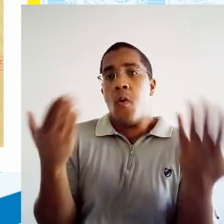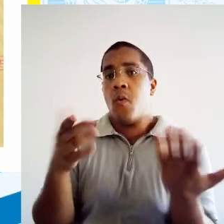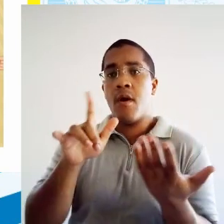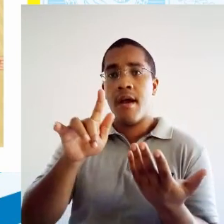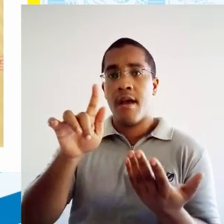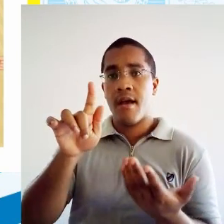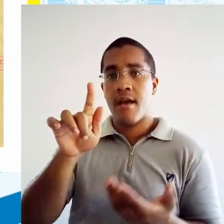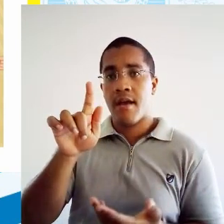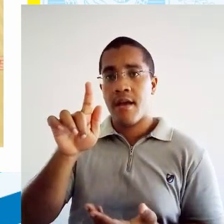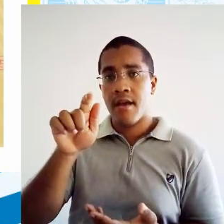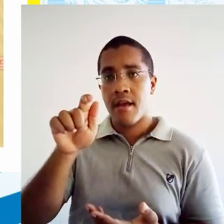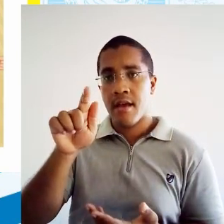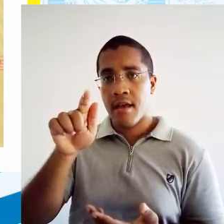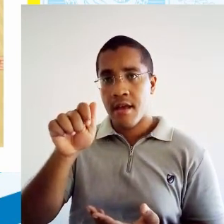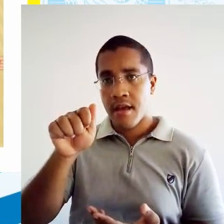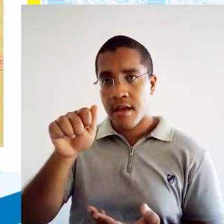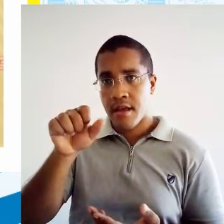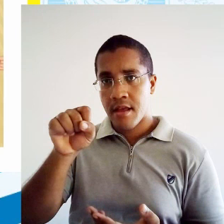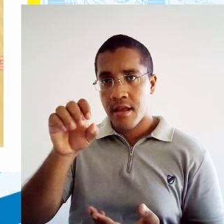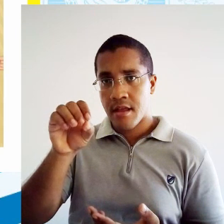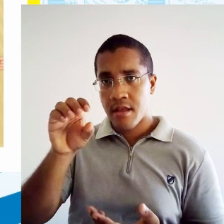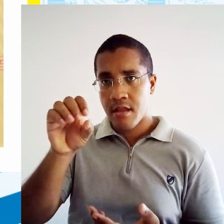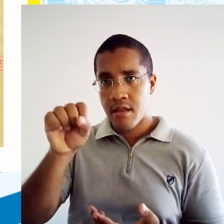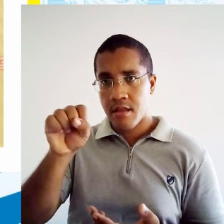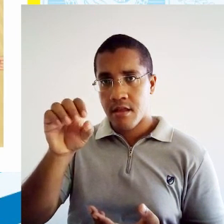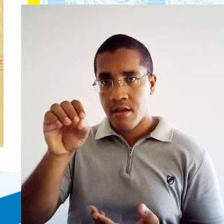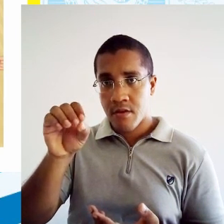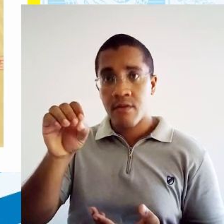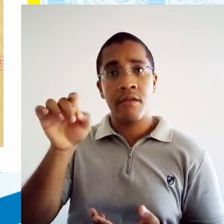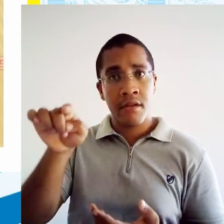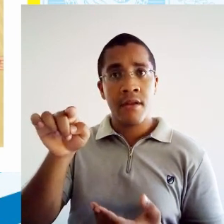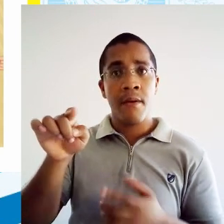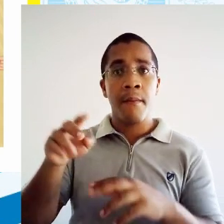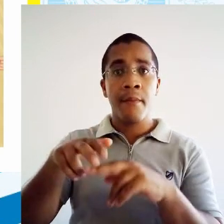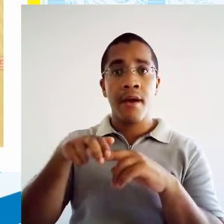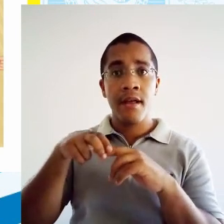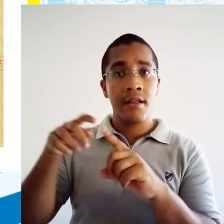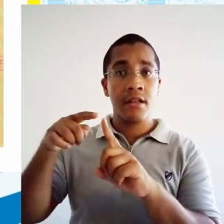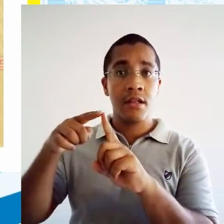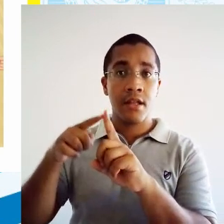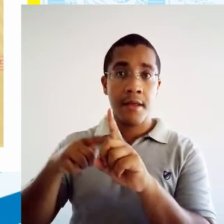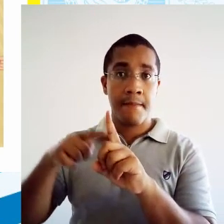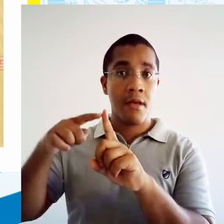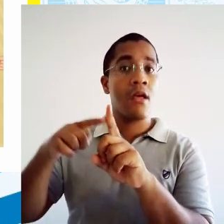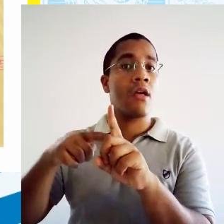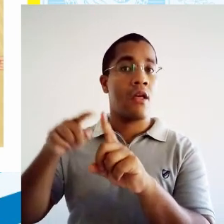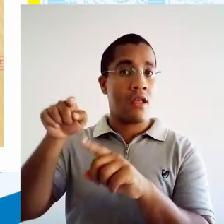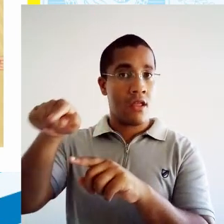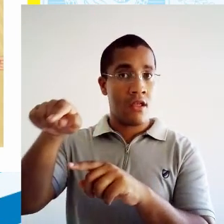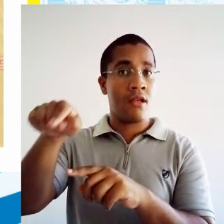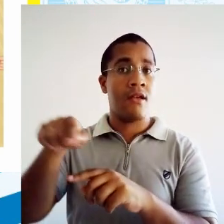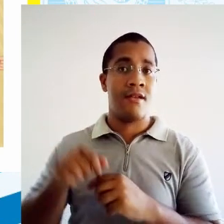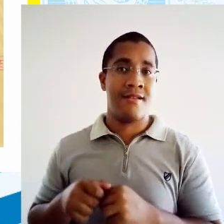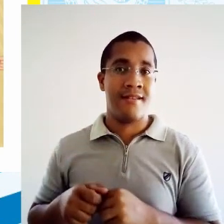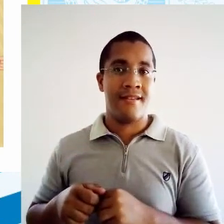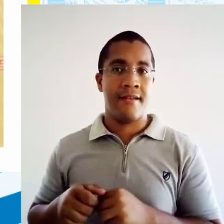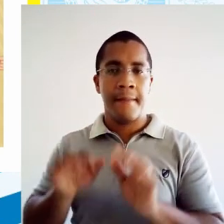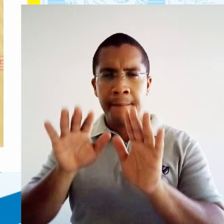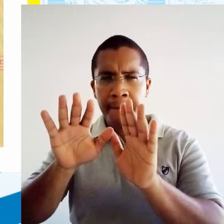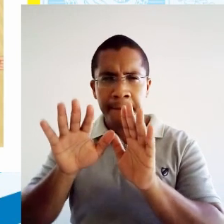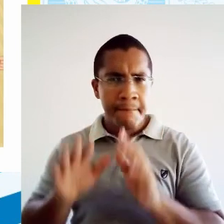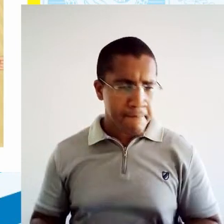gasoso. O que está acontecendo é que a temperatura ela influencia nesse estado. Agora, quando